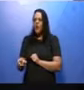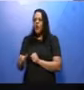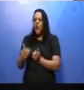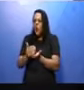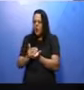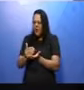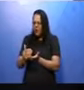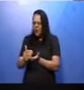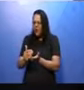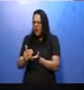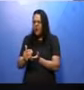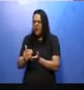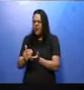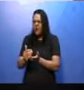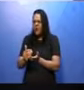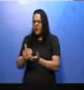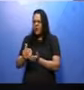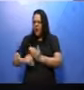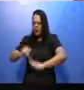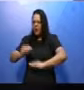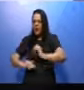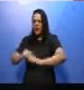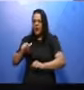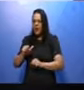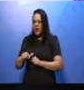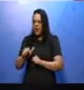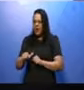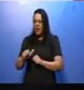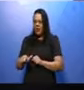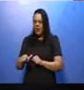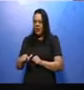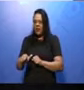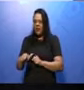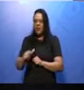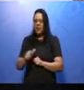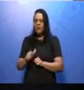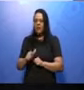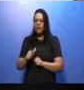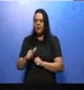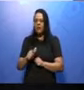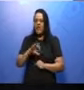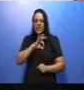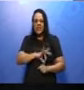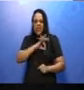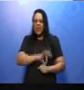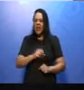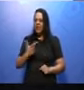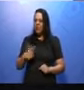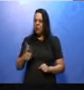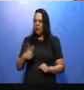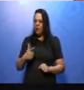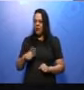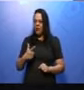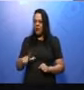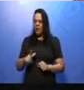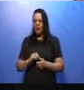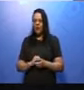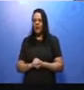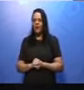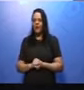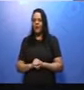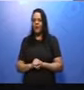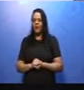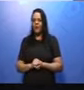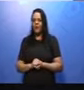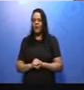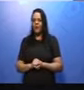pelo qual ou os quais. Os jogadores de futebol, os quais são iniciantes,